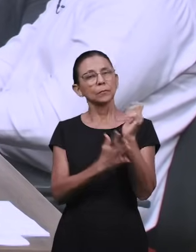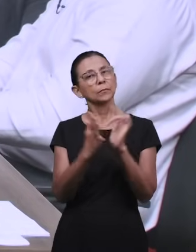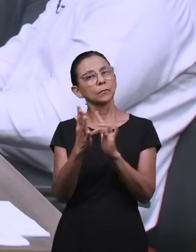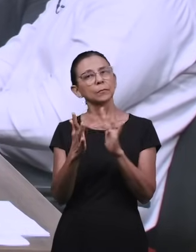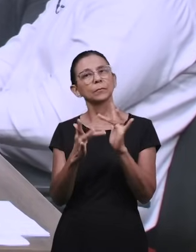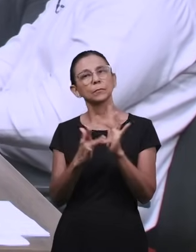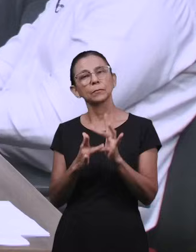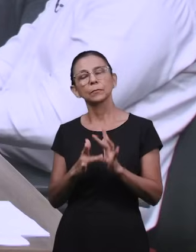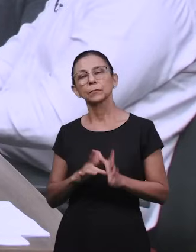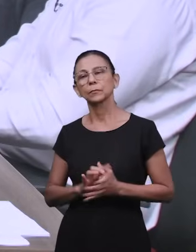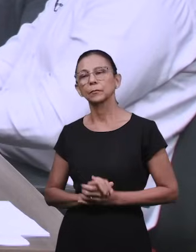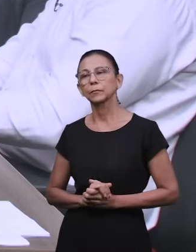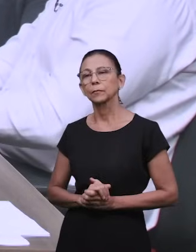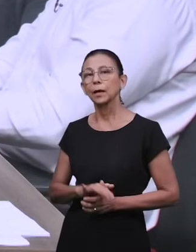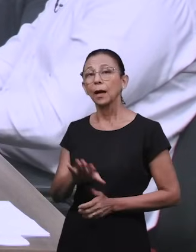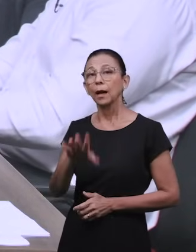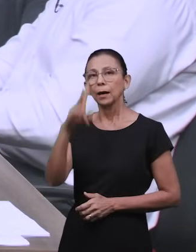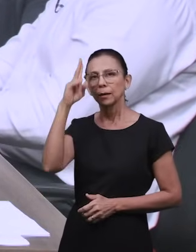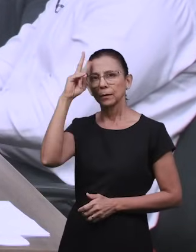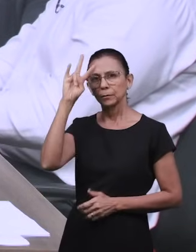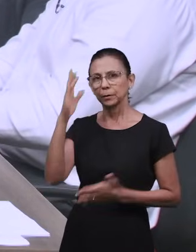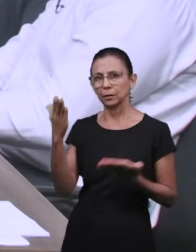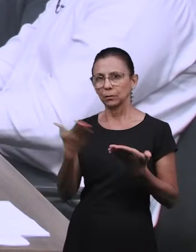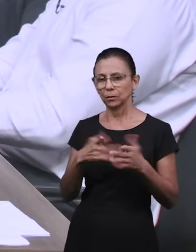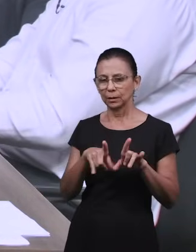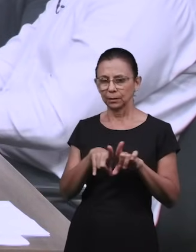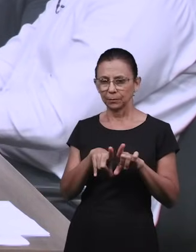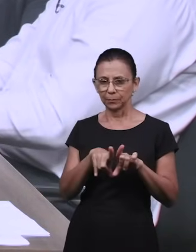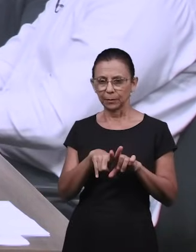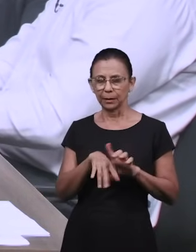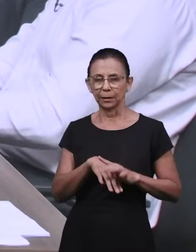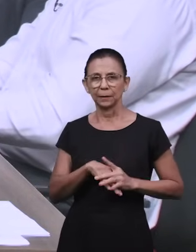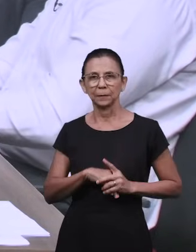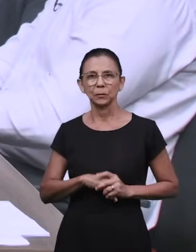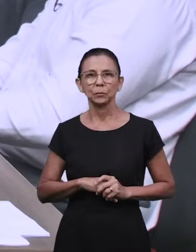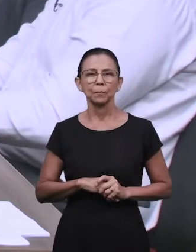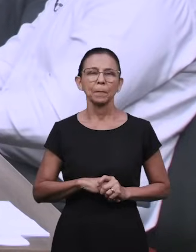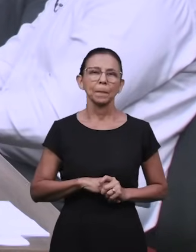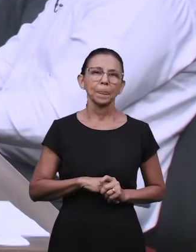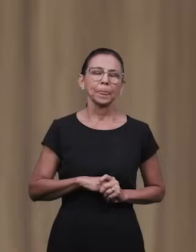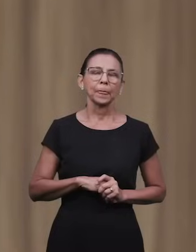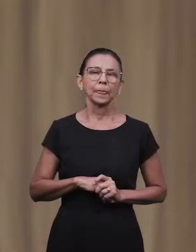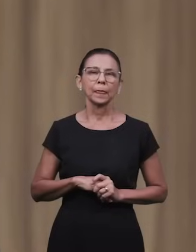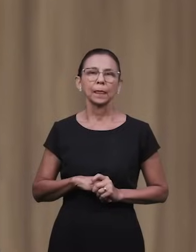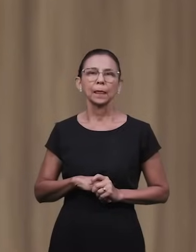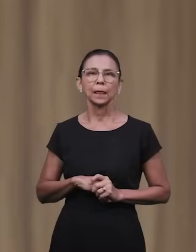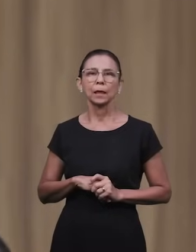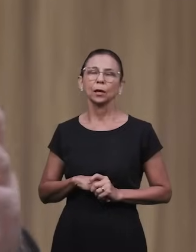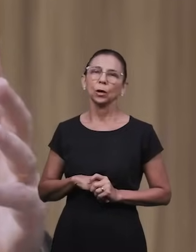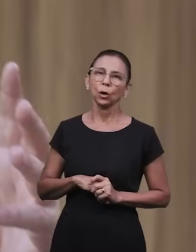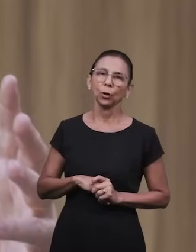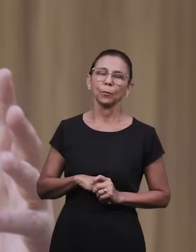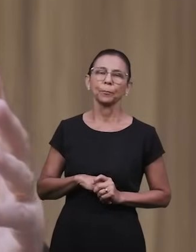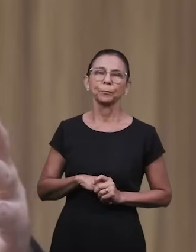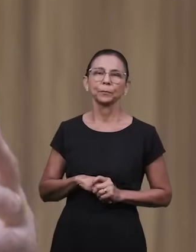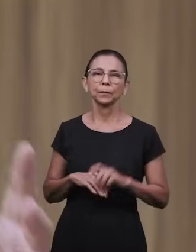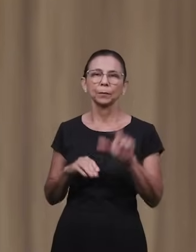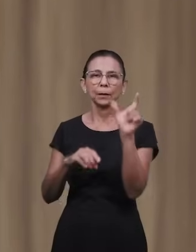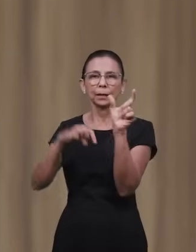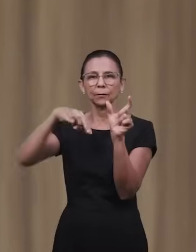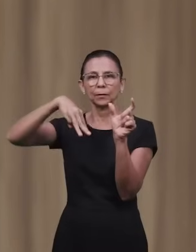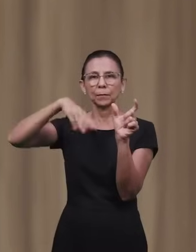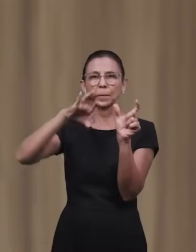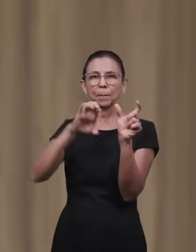Né? É interessante observar também, eu acabei me lembrando aqui, que essa figura do mediador, né? No Velho Testamento nós